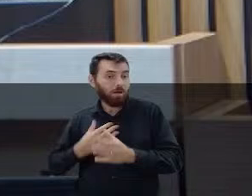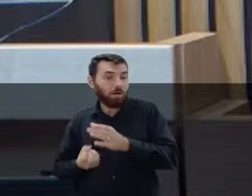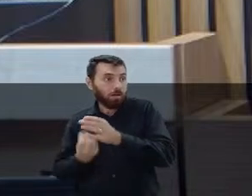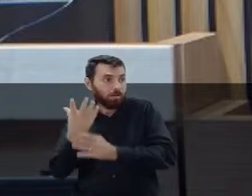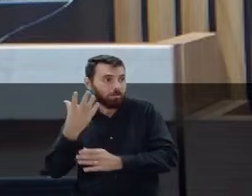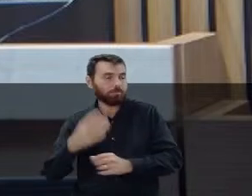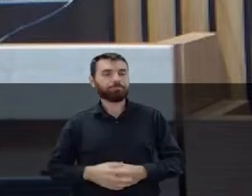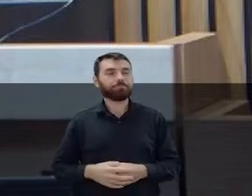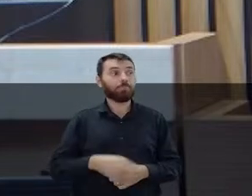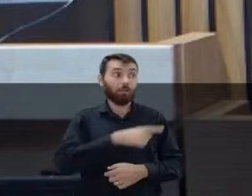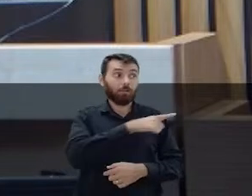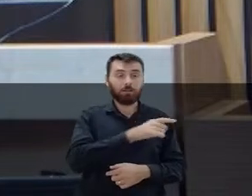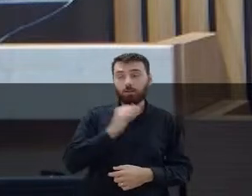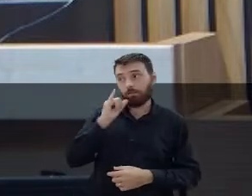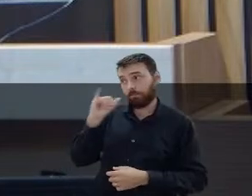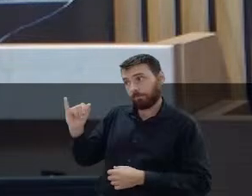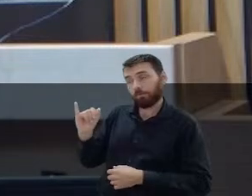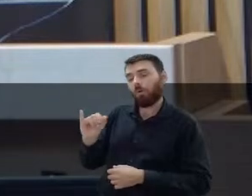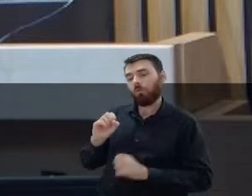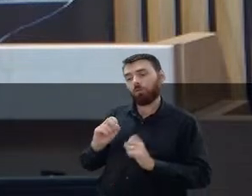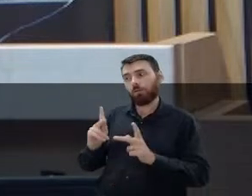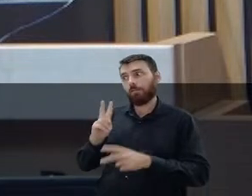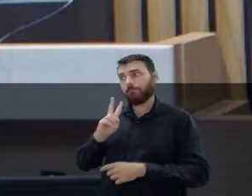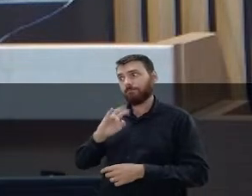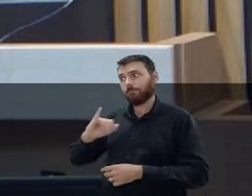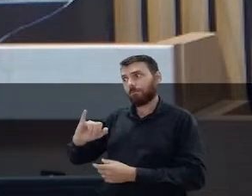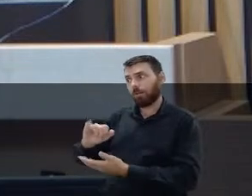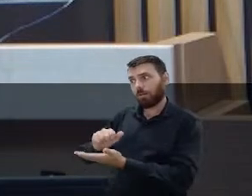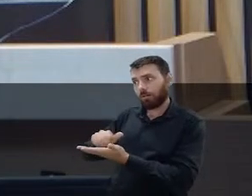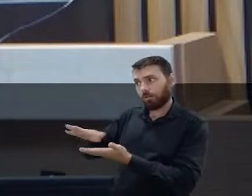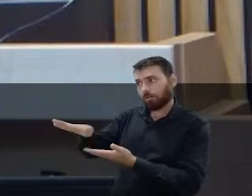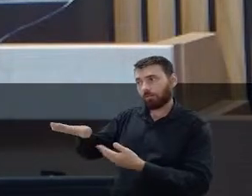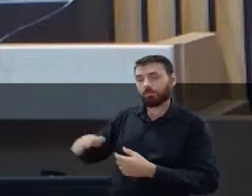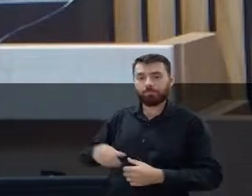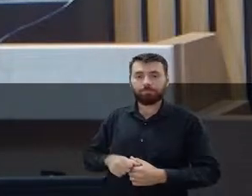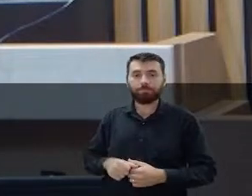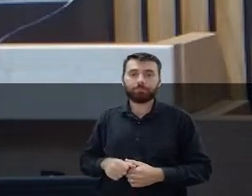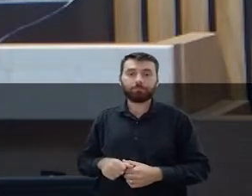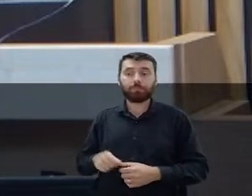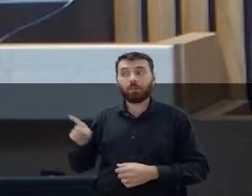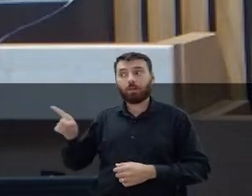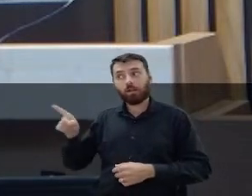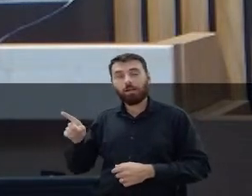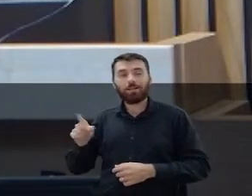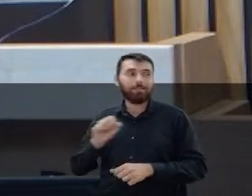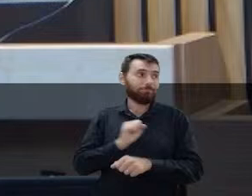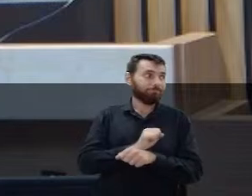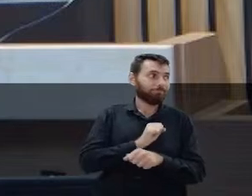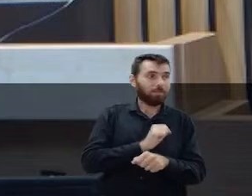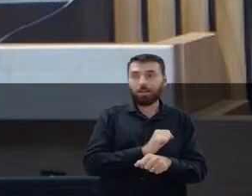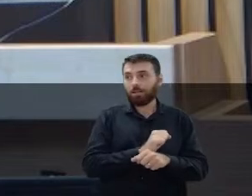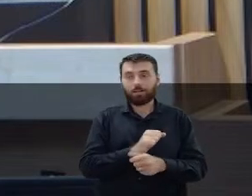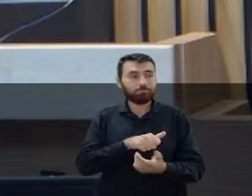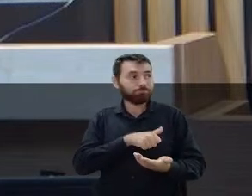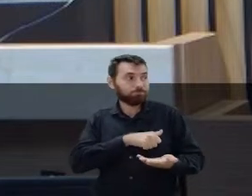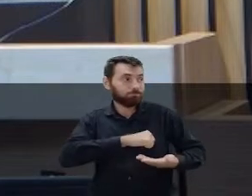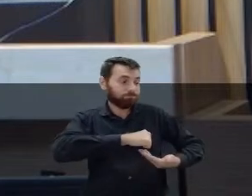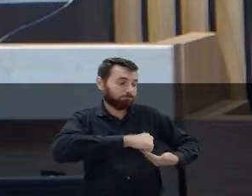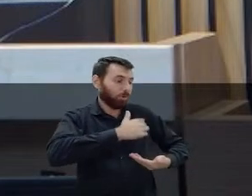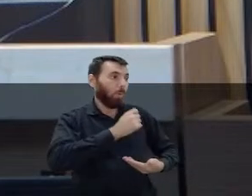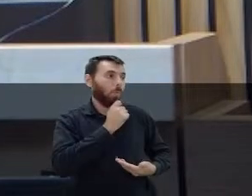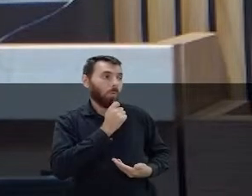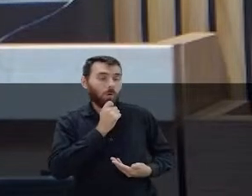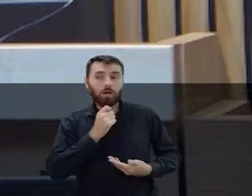daquela, da transição, da, vamos dizer, da sua administração para a administração da